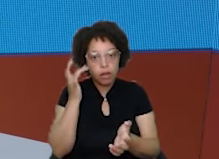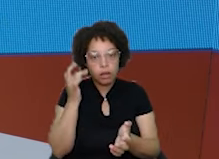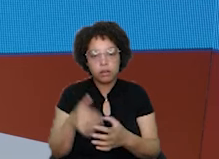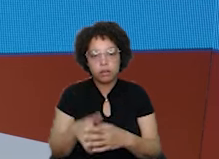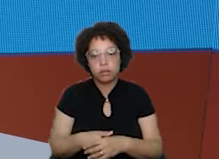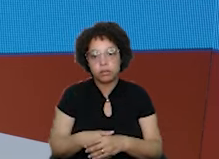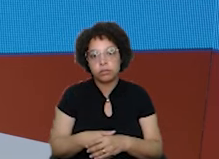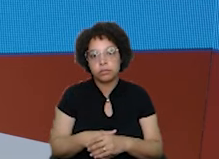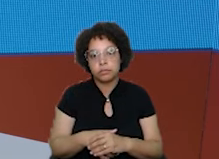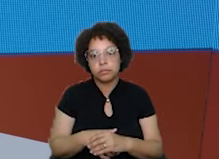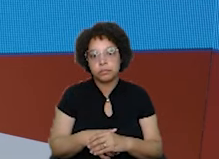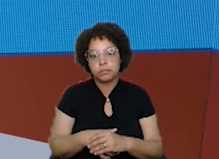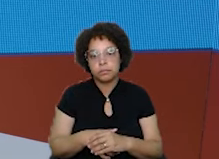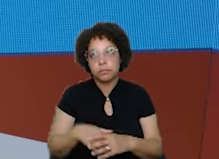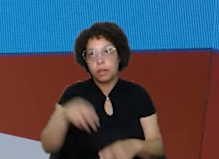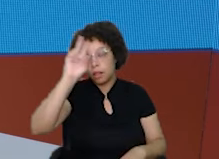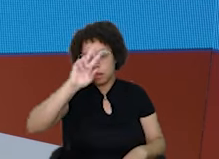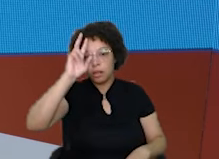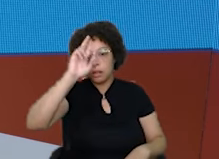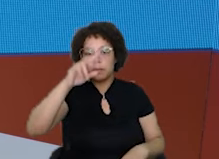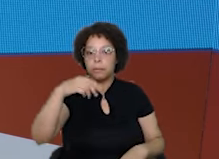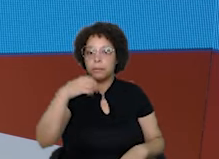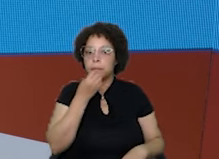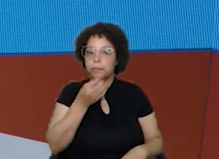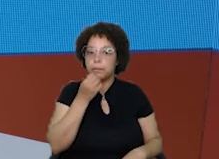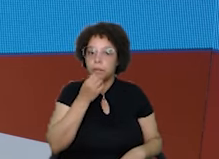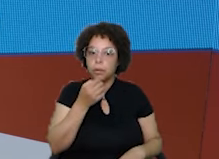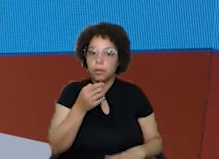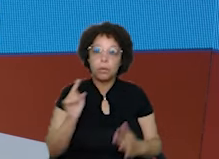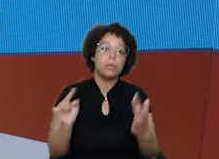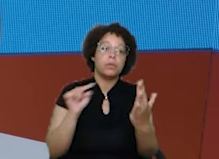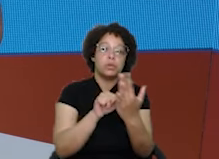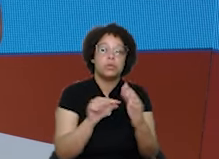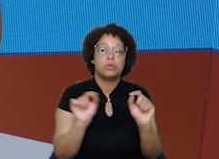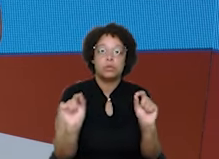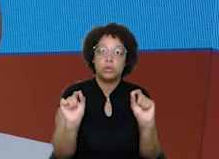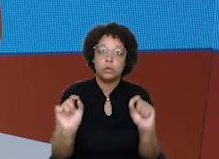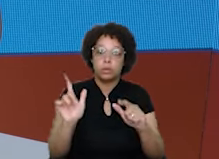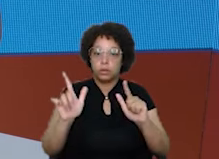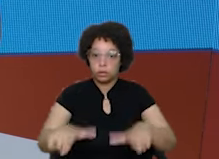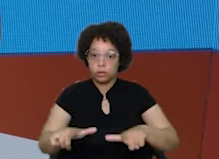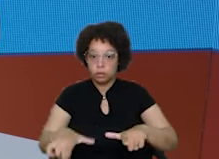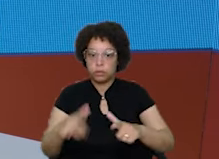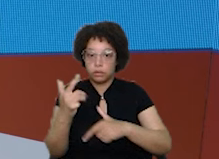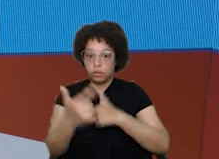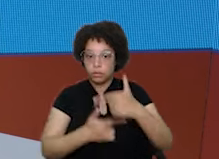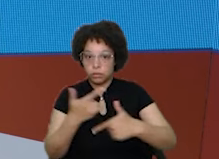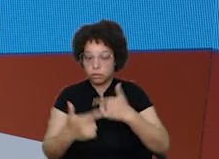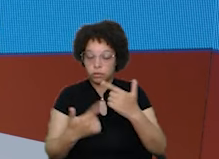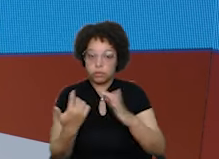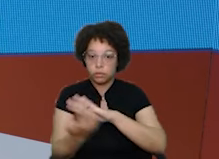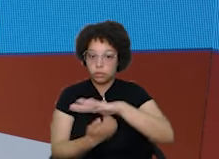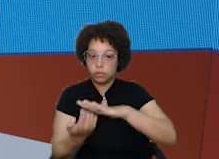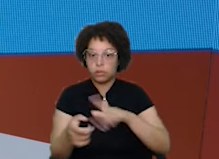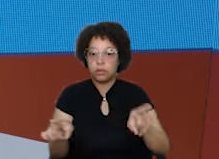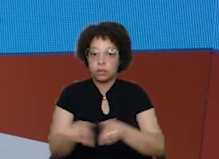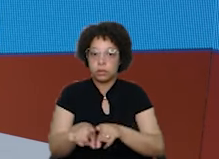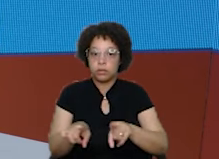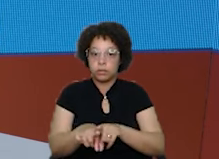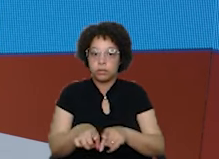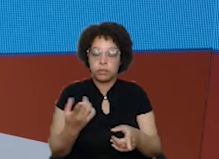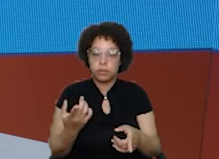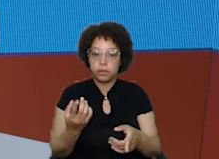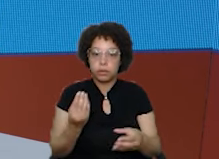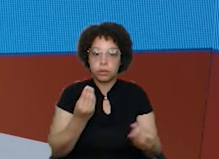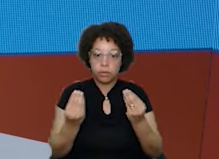relevante relembrar Qual que é o o objetivo do seu negócio a proposta do seu negócio e para